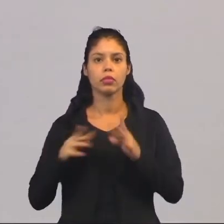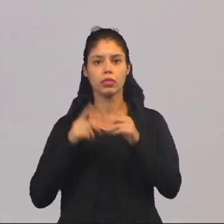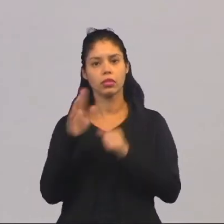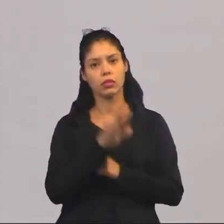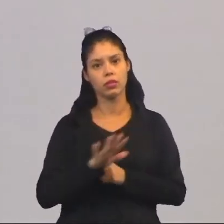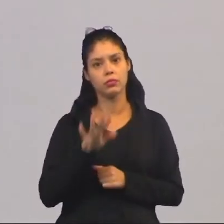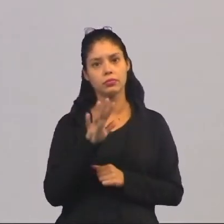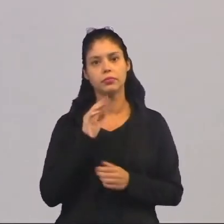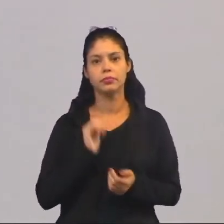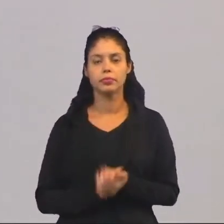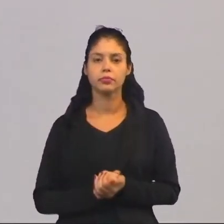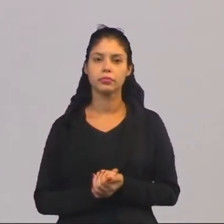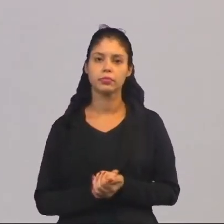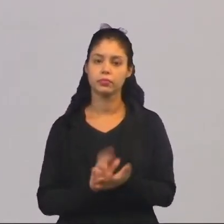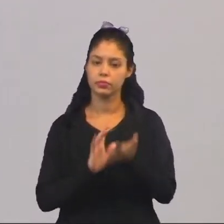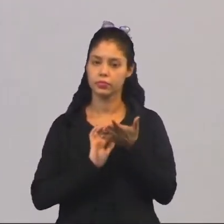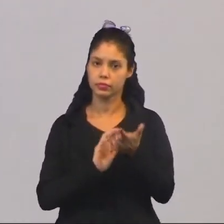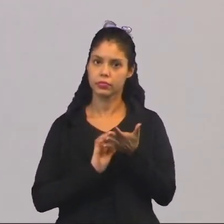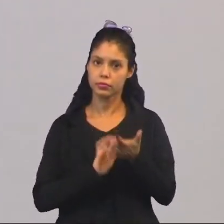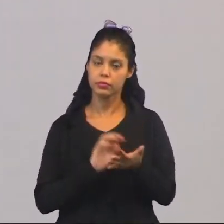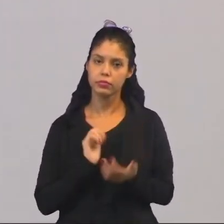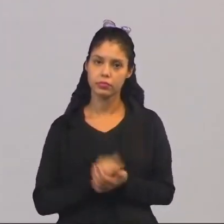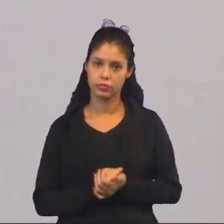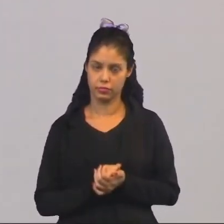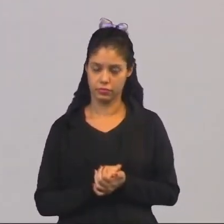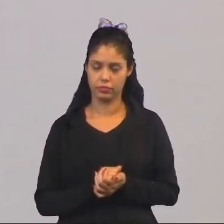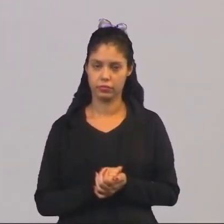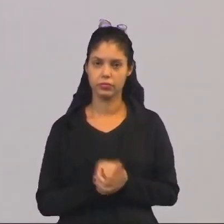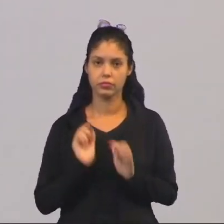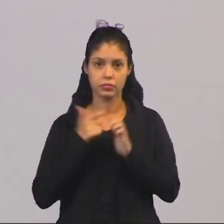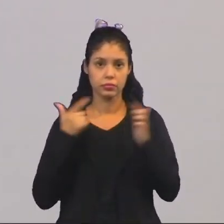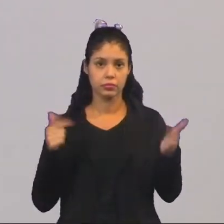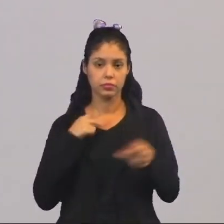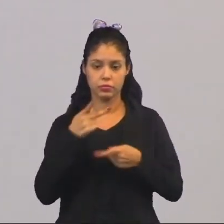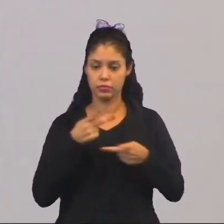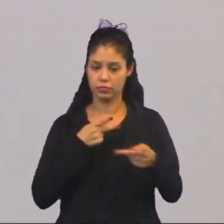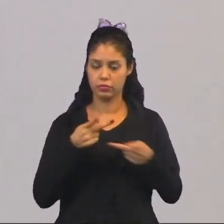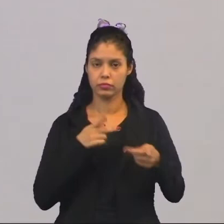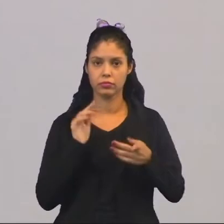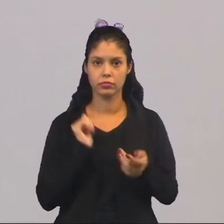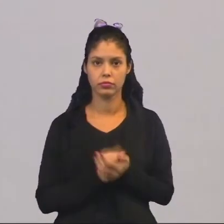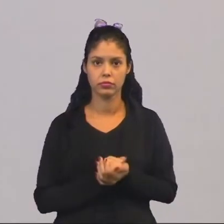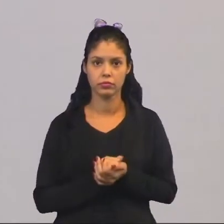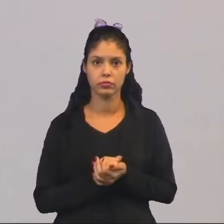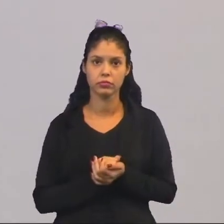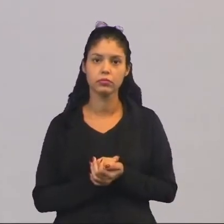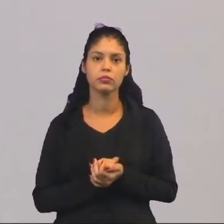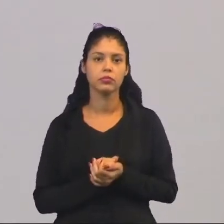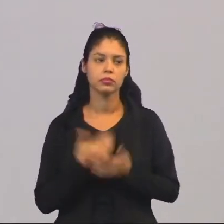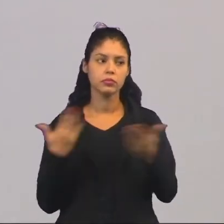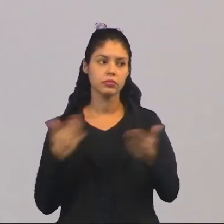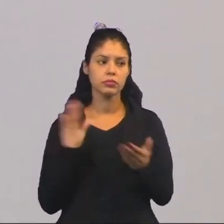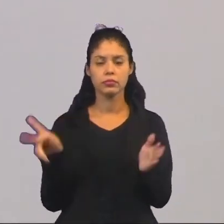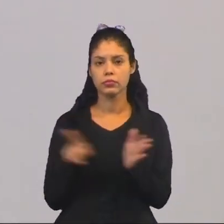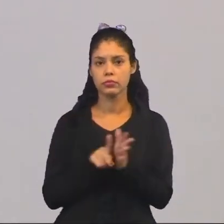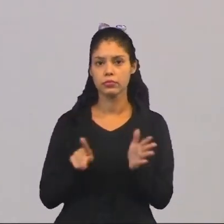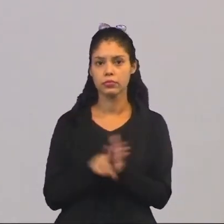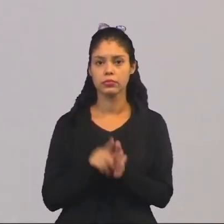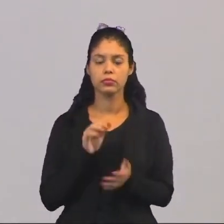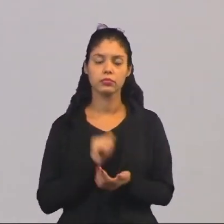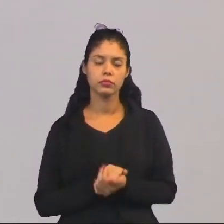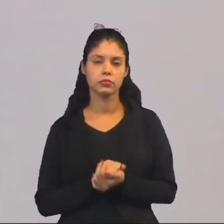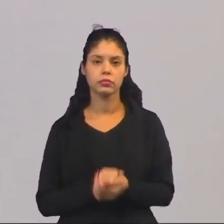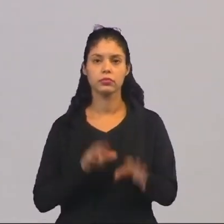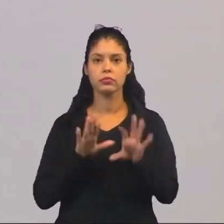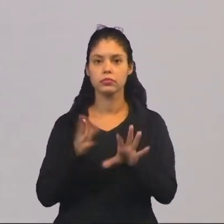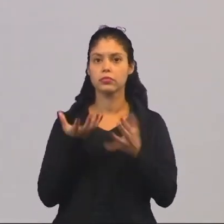totalmente digitalizada. E aí, por isso, o grande projeto do metaverso aí do próprio Zuckerberg,